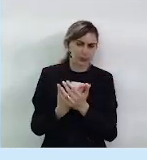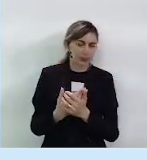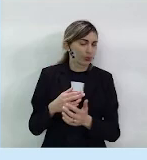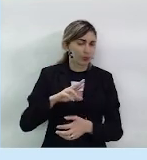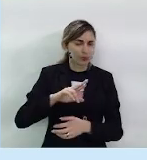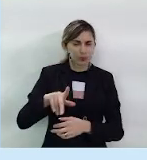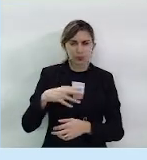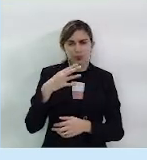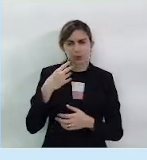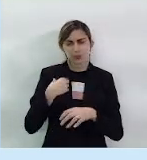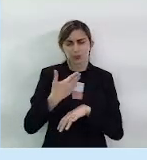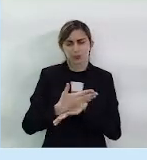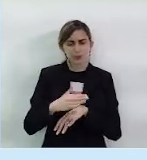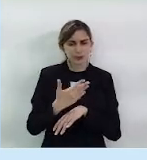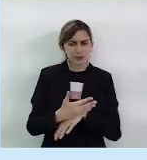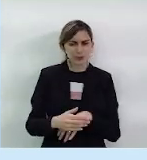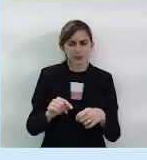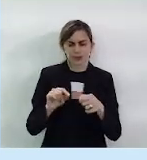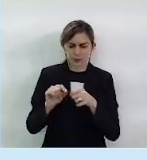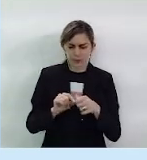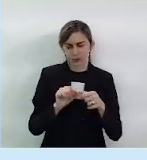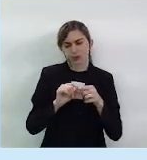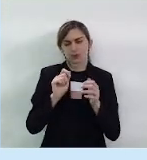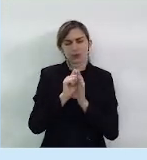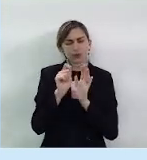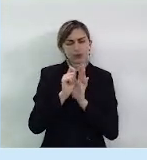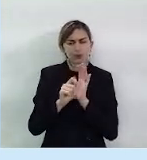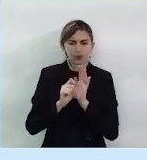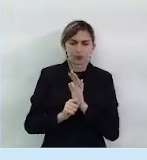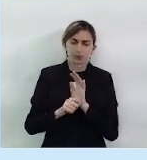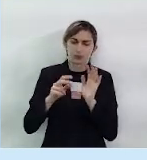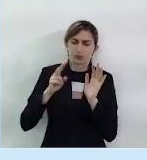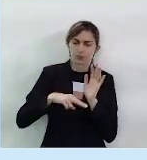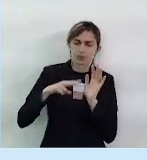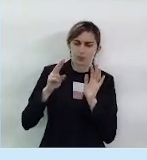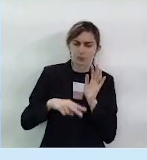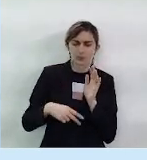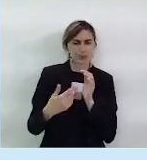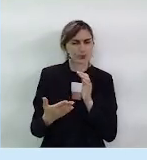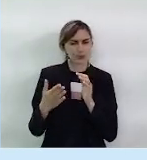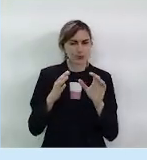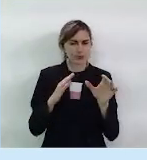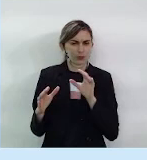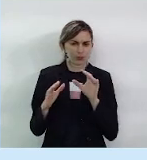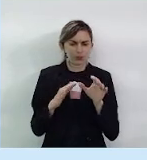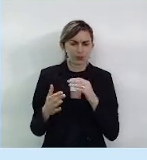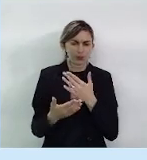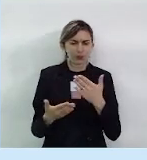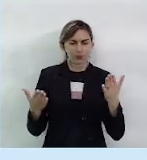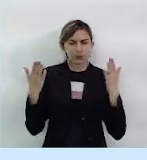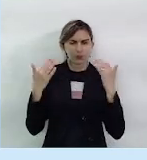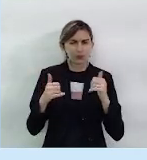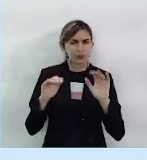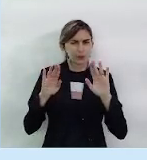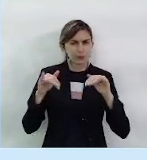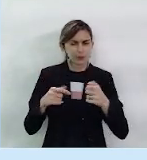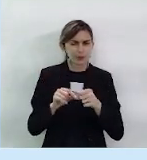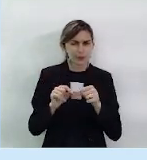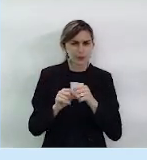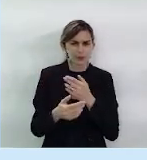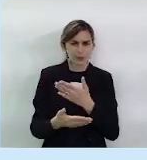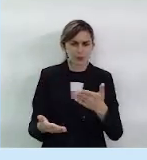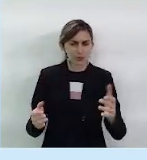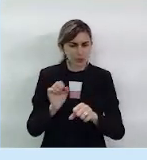não deixem de praticar. Produzam, escrevam, leiam, se comuniquem, que vocês sabem muito bem fazer isso, né?